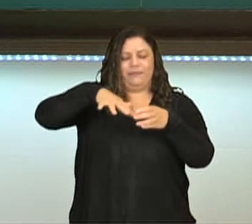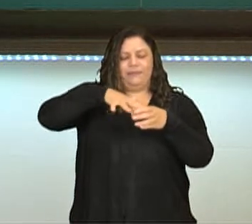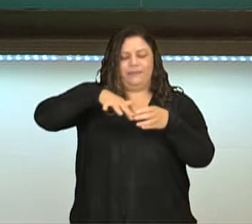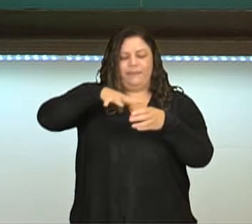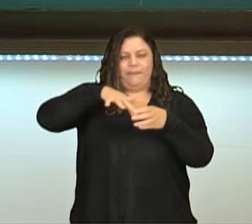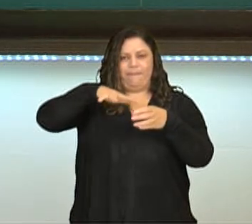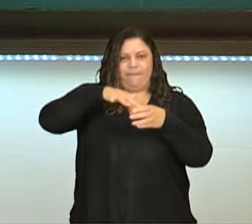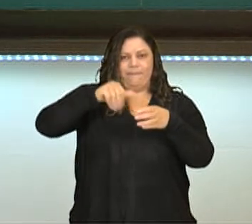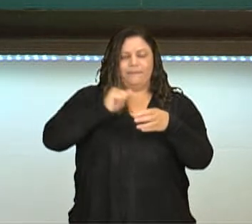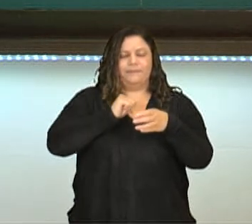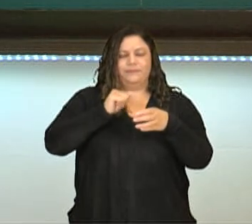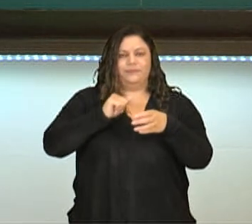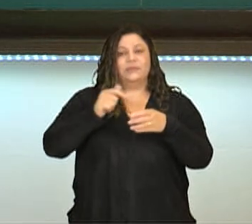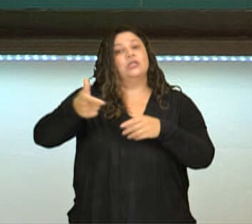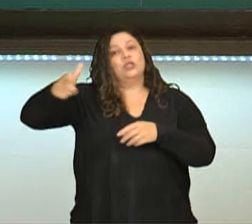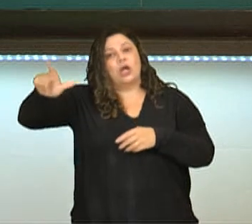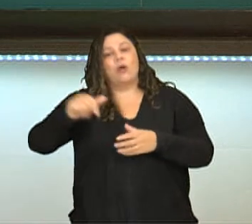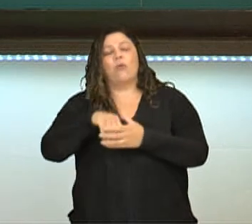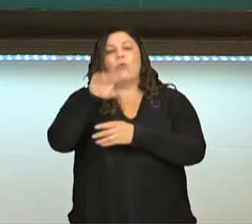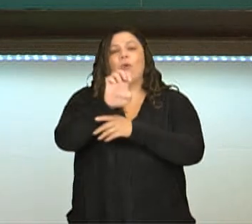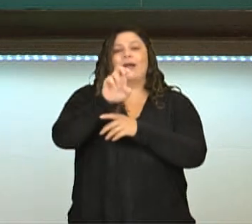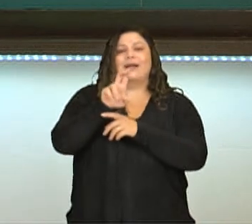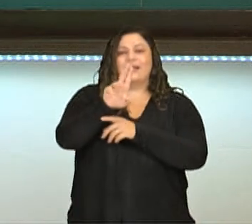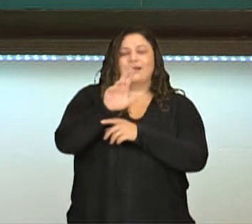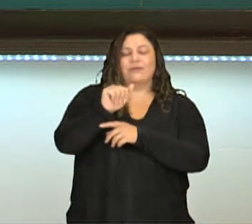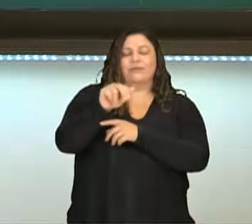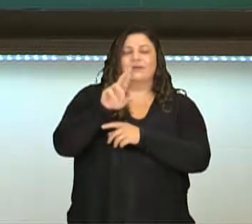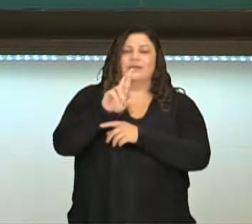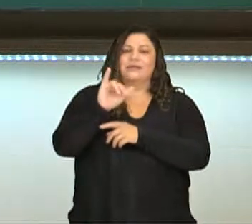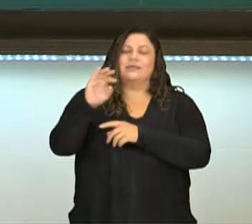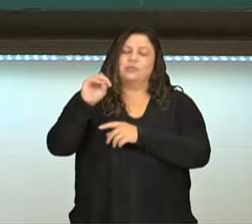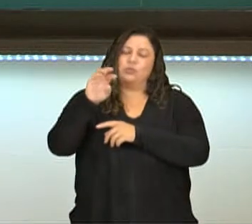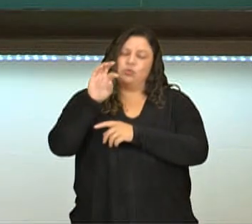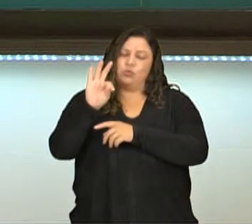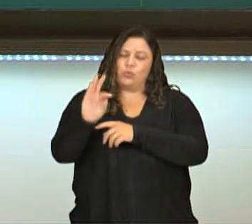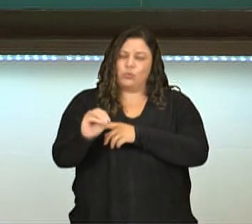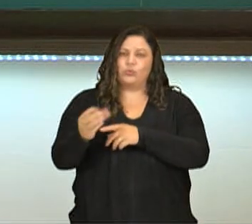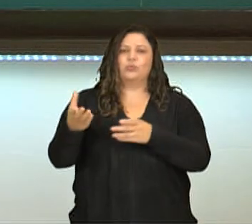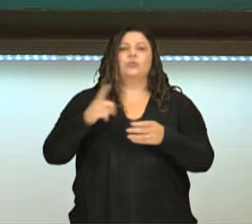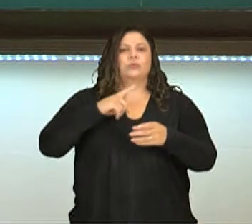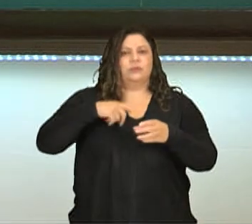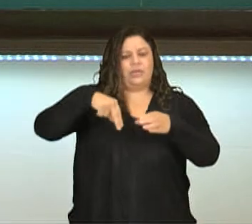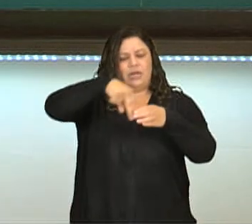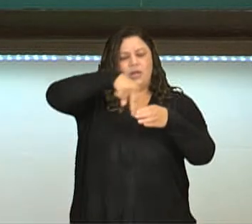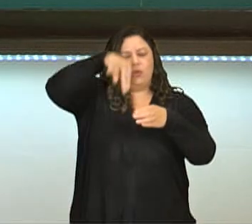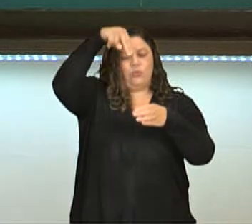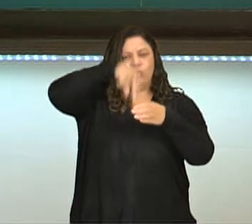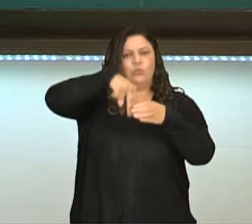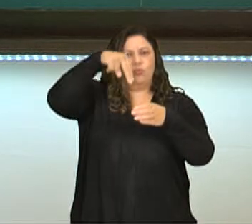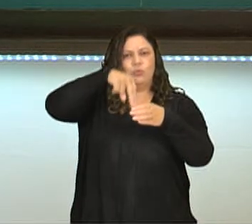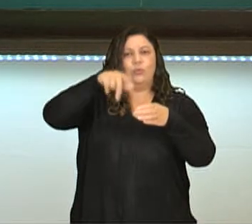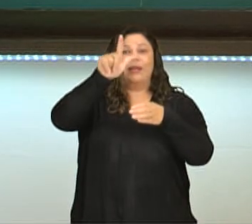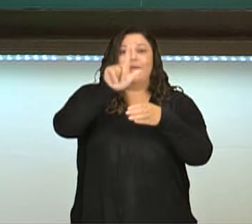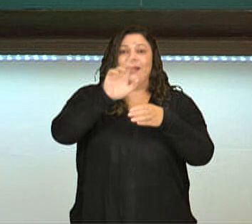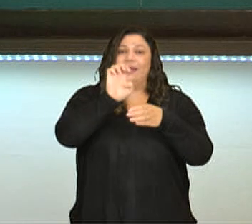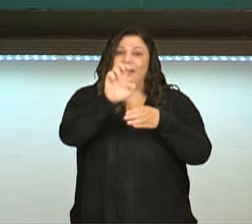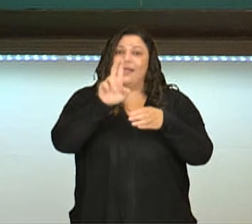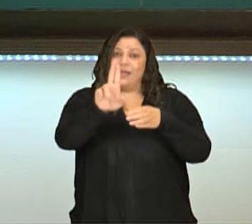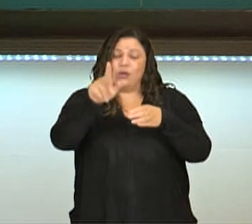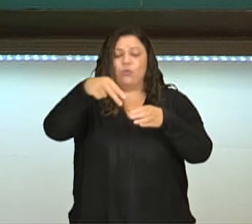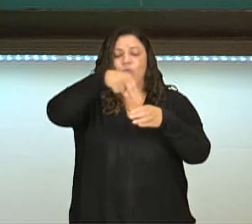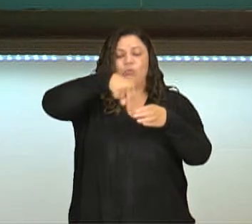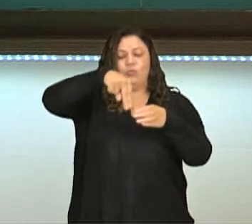citoplasma, são os procariotos. Já os eucariotos têm uma organização celular em que existe o núcleo celular envolvendo o material